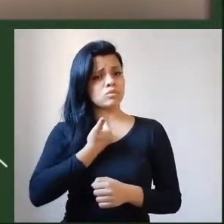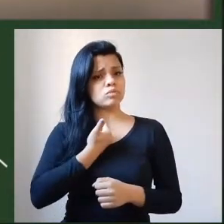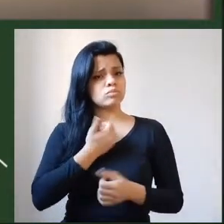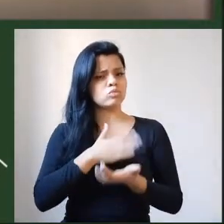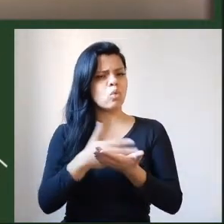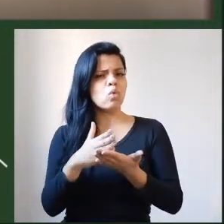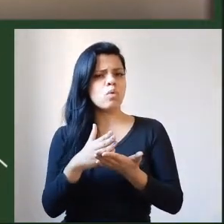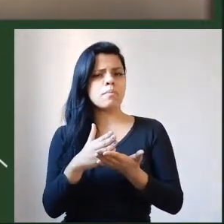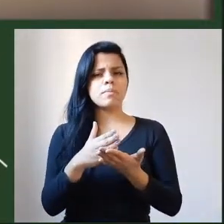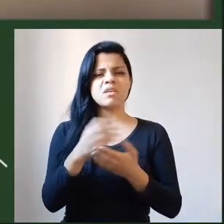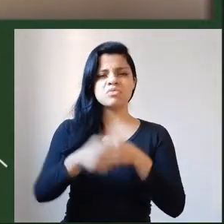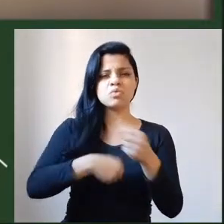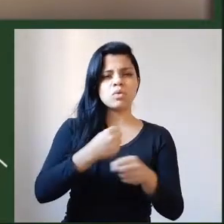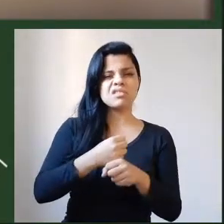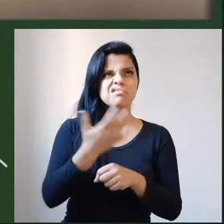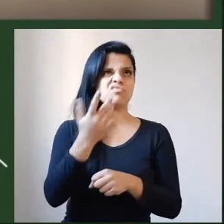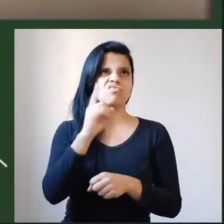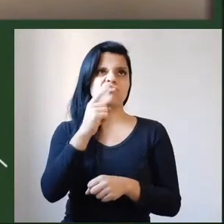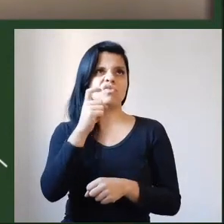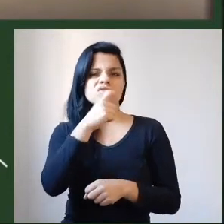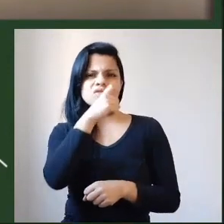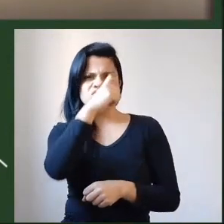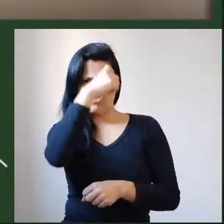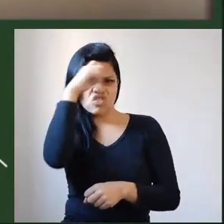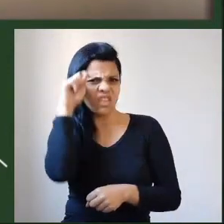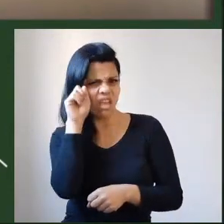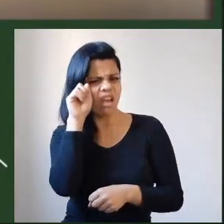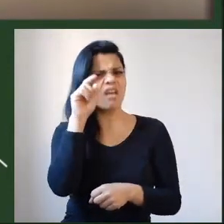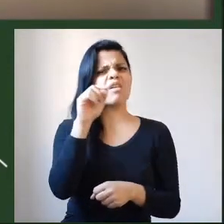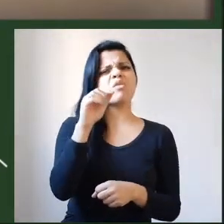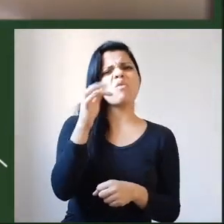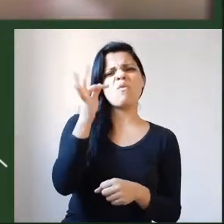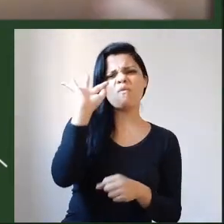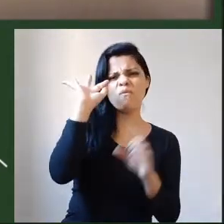falar foi no começo do ano, né, janeiro, fevereiro,